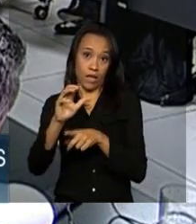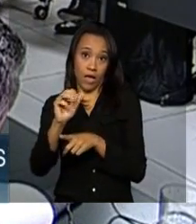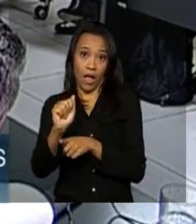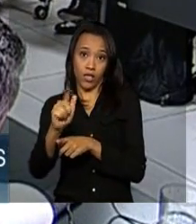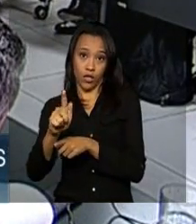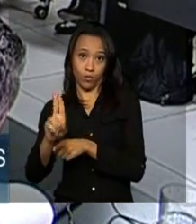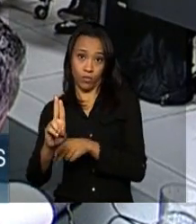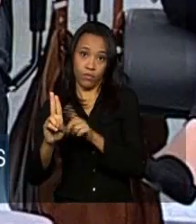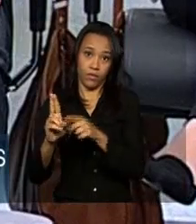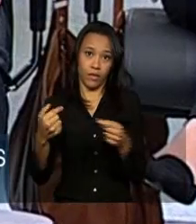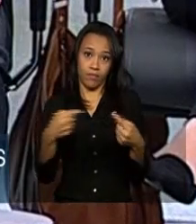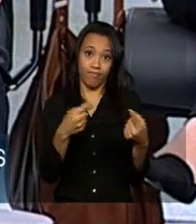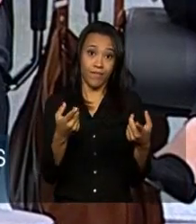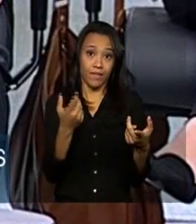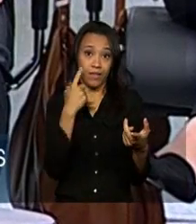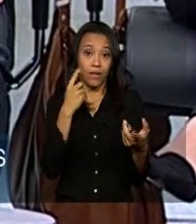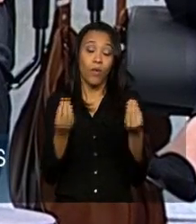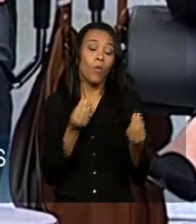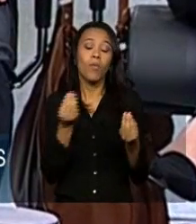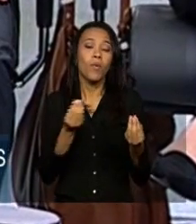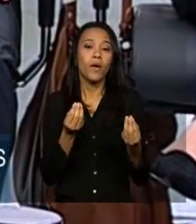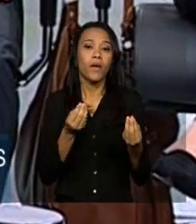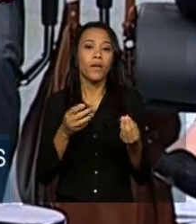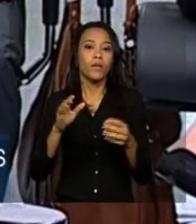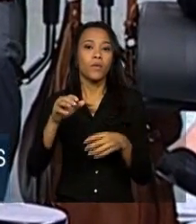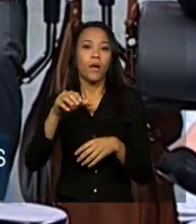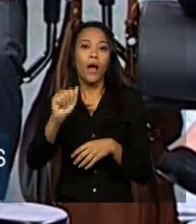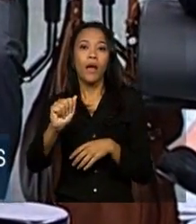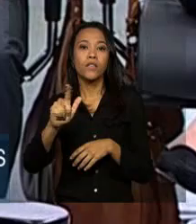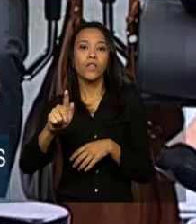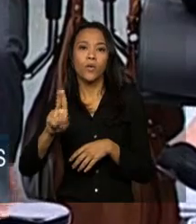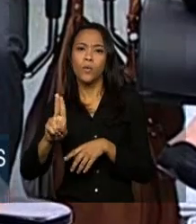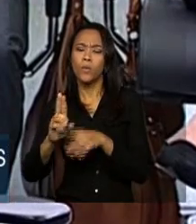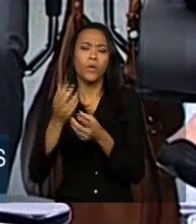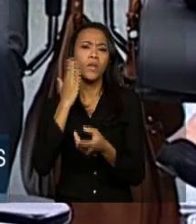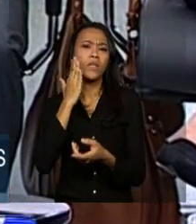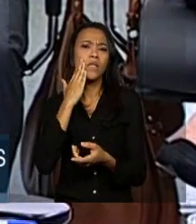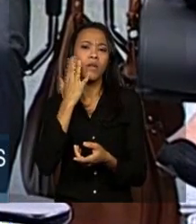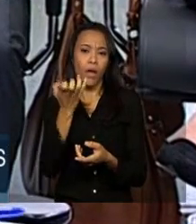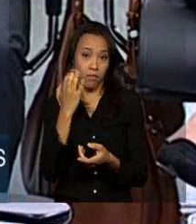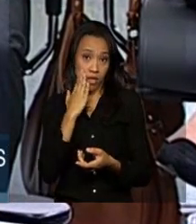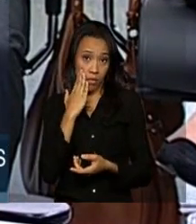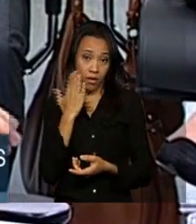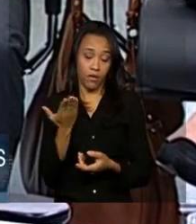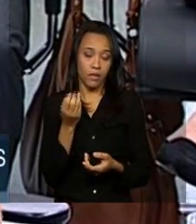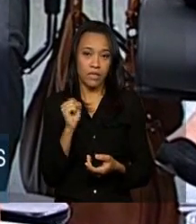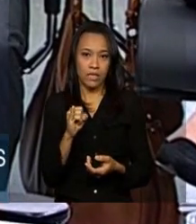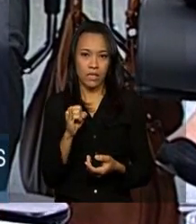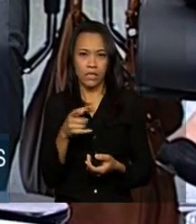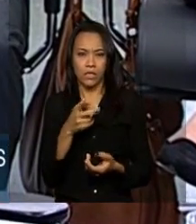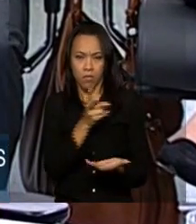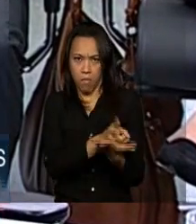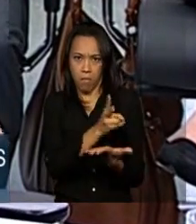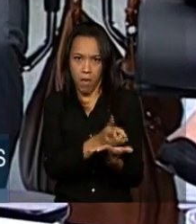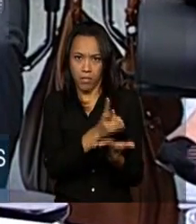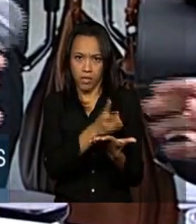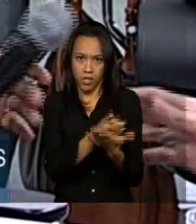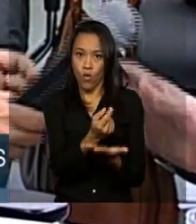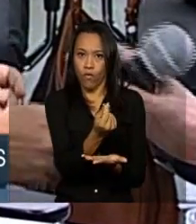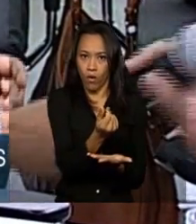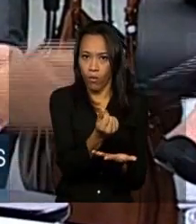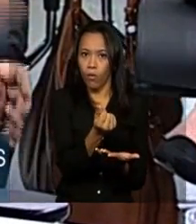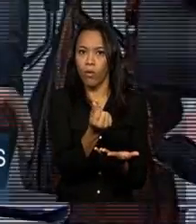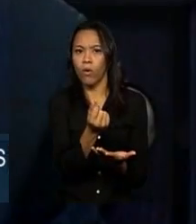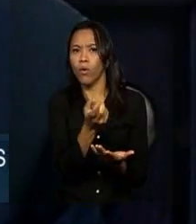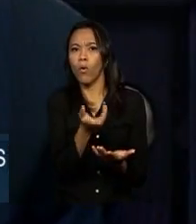o retorno também né das operações mas da da parte do Agu eu queria saber se se se houve crescimento manutenção ou queda